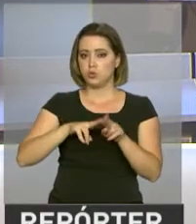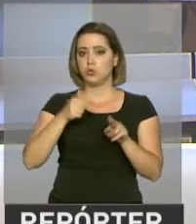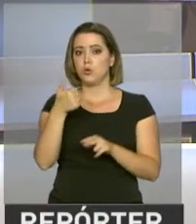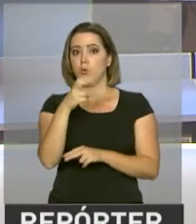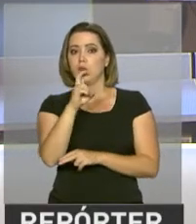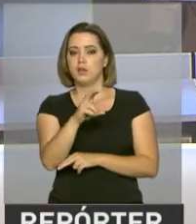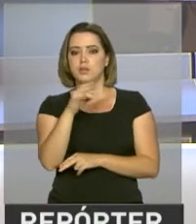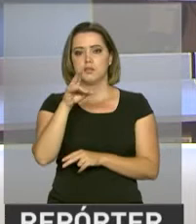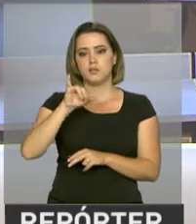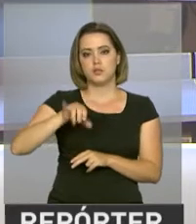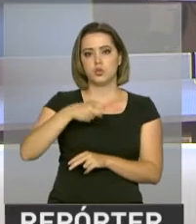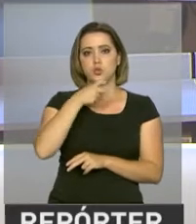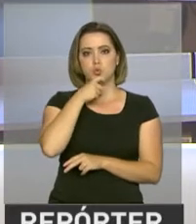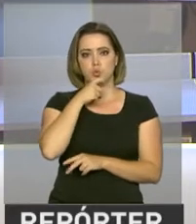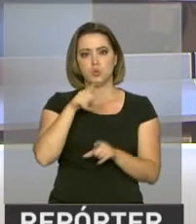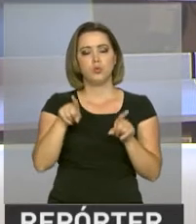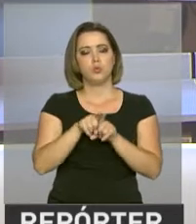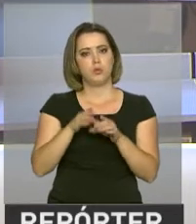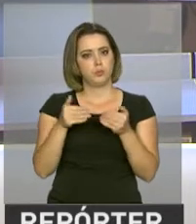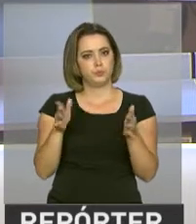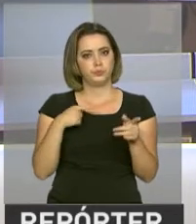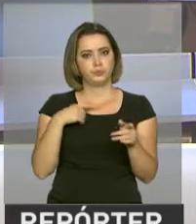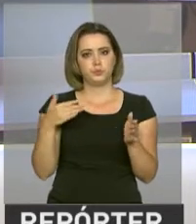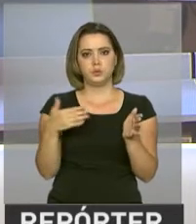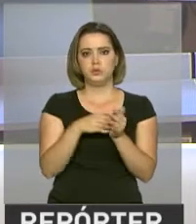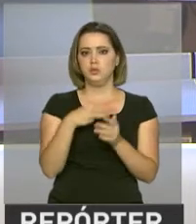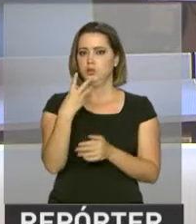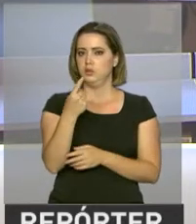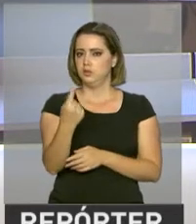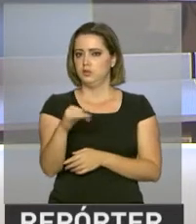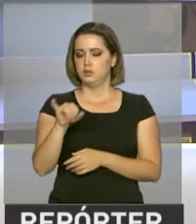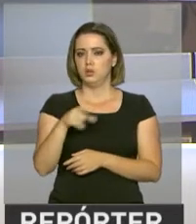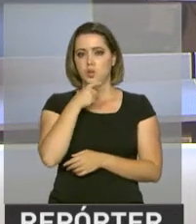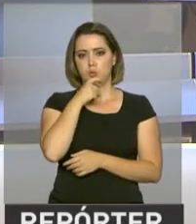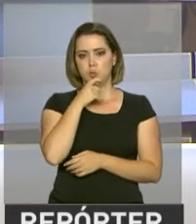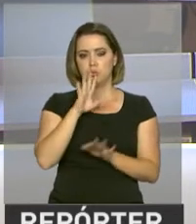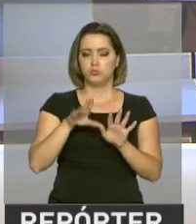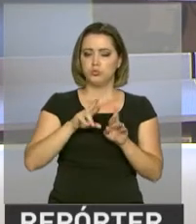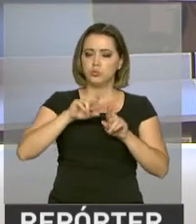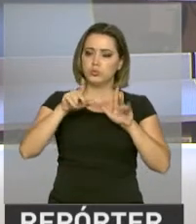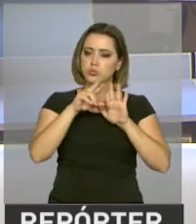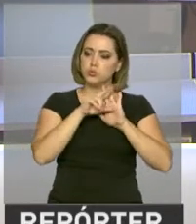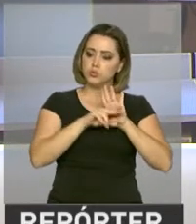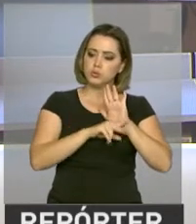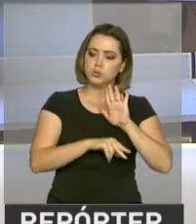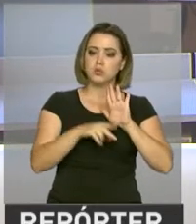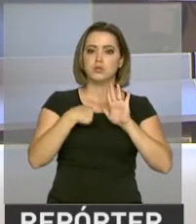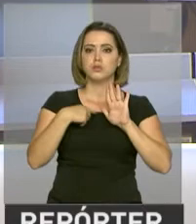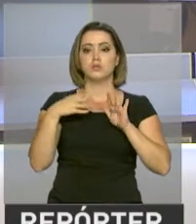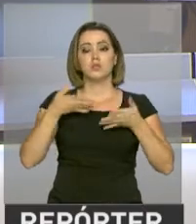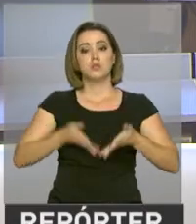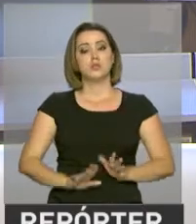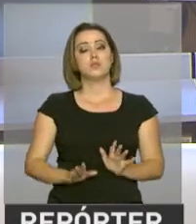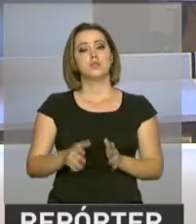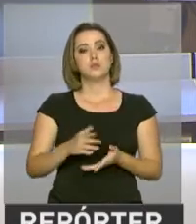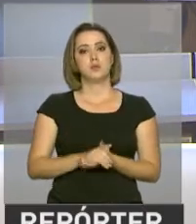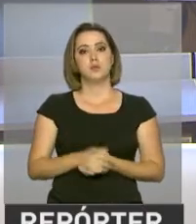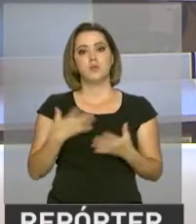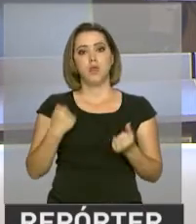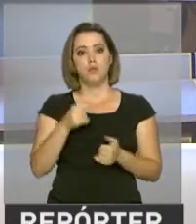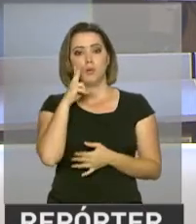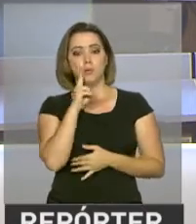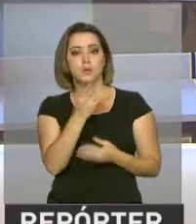saque vai até o dia 31 de julho baiano de acordo com a data de nascimento dos trabalhadores nós vamos ver agora como fica o